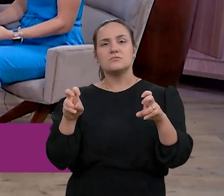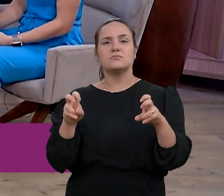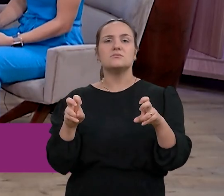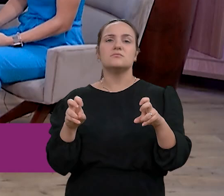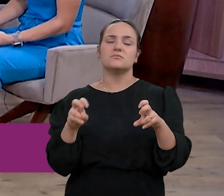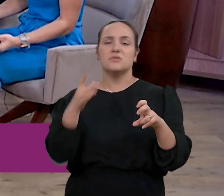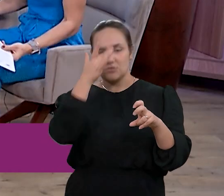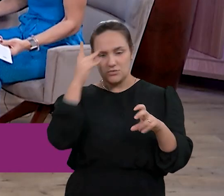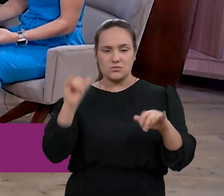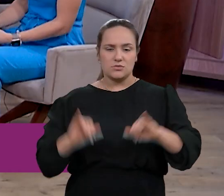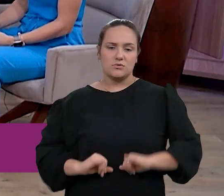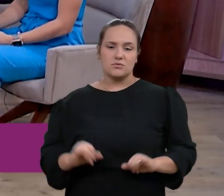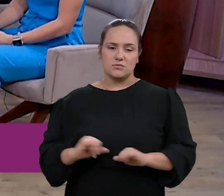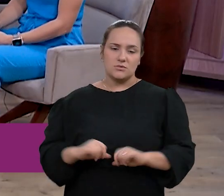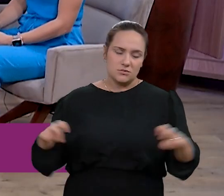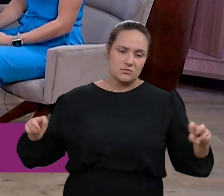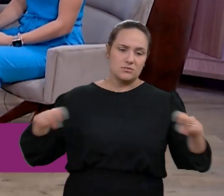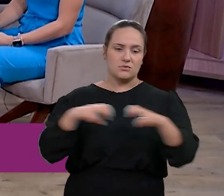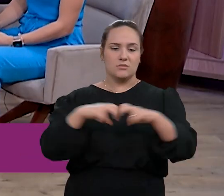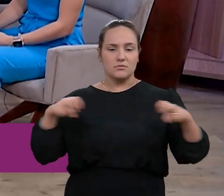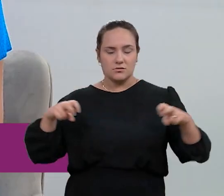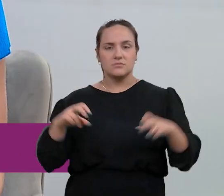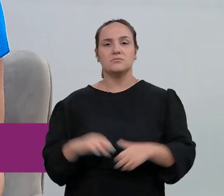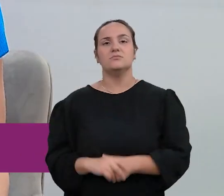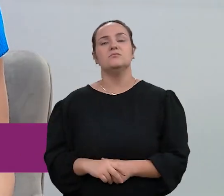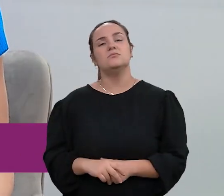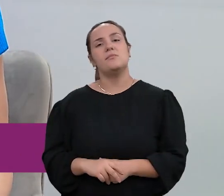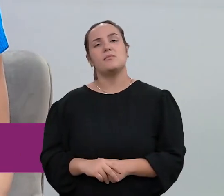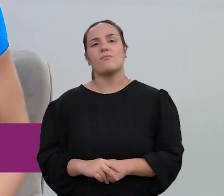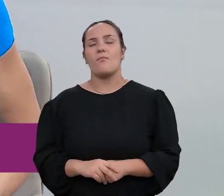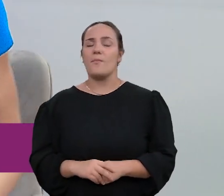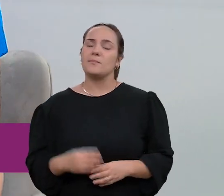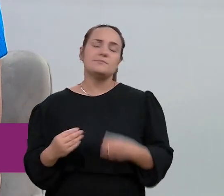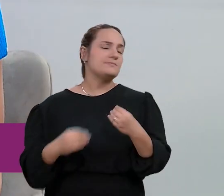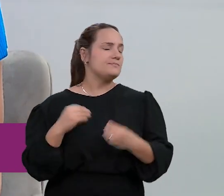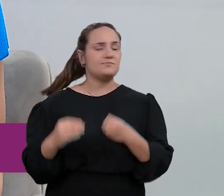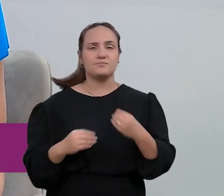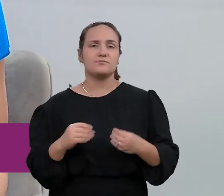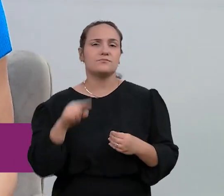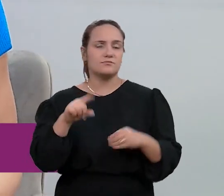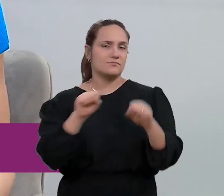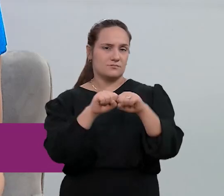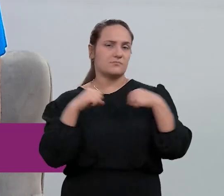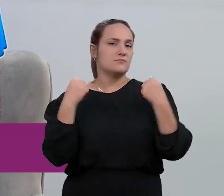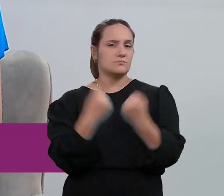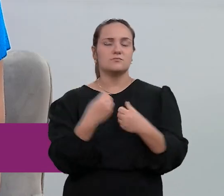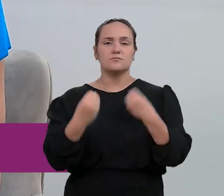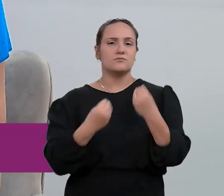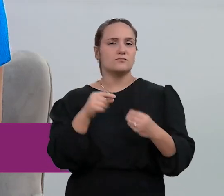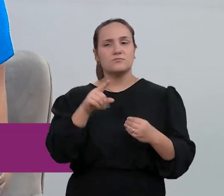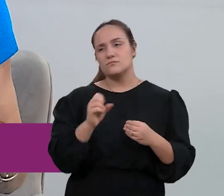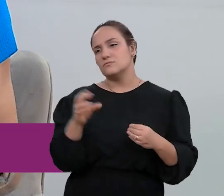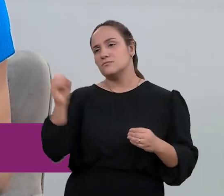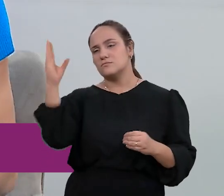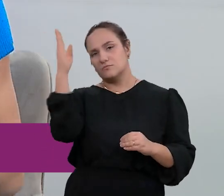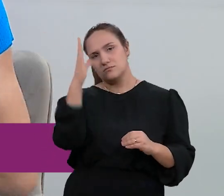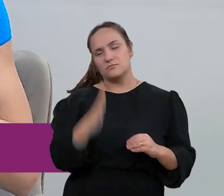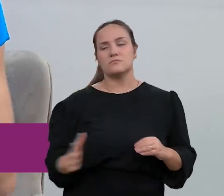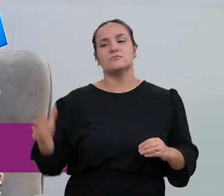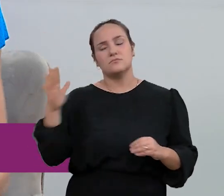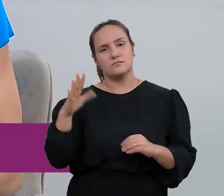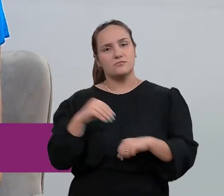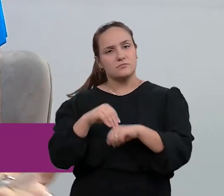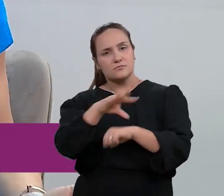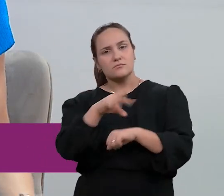vítimas de acidentes de trânsito realmente Então como é que é promover Esse seminário viajar pelo Brasil e levar